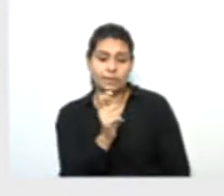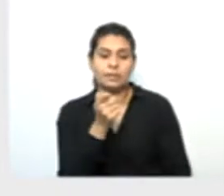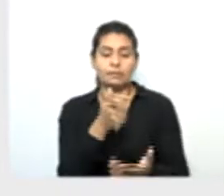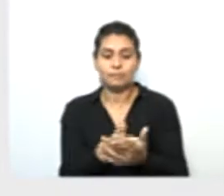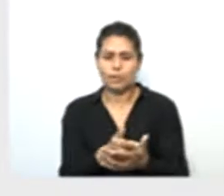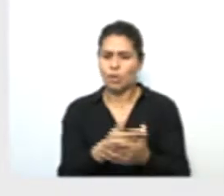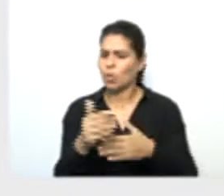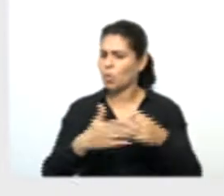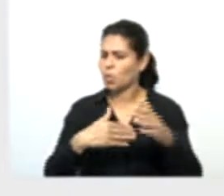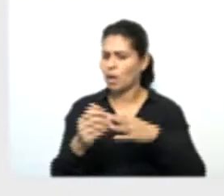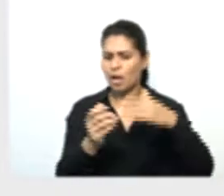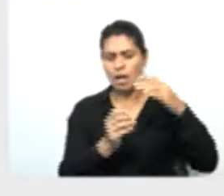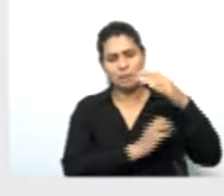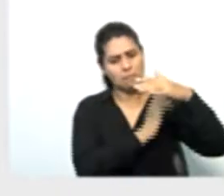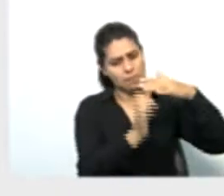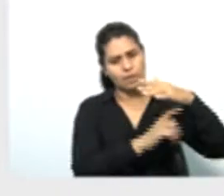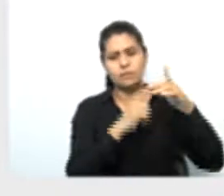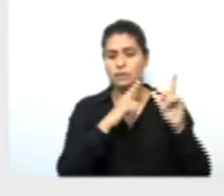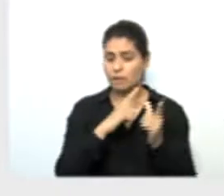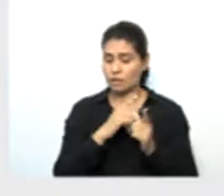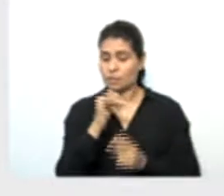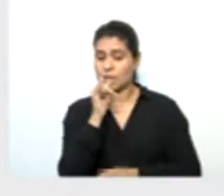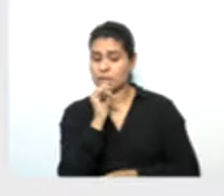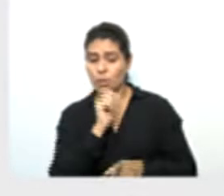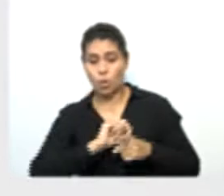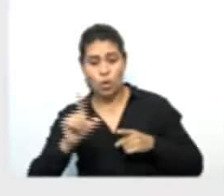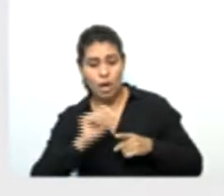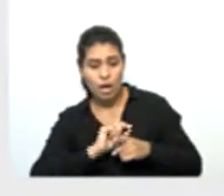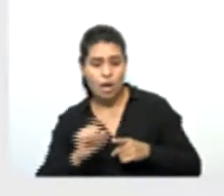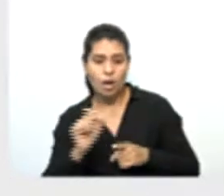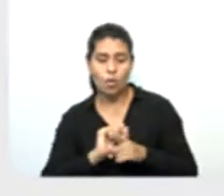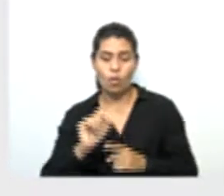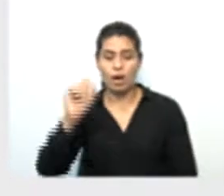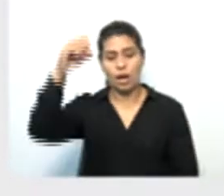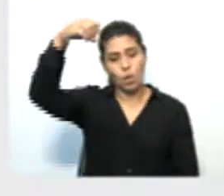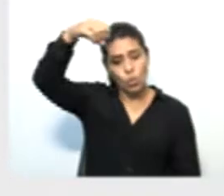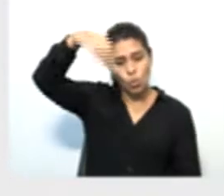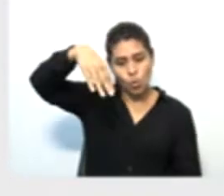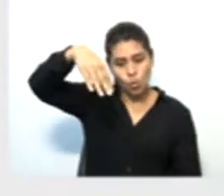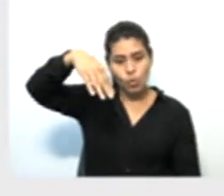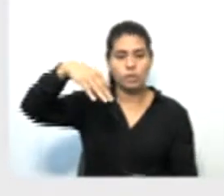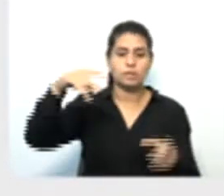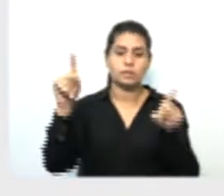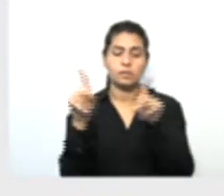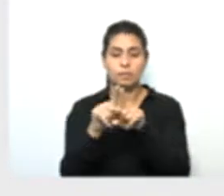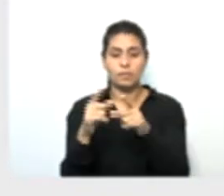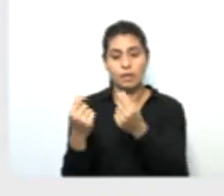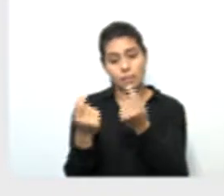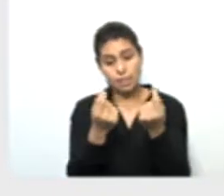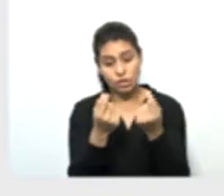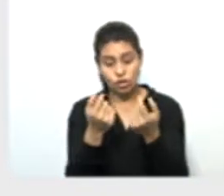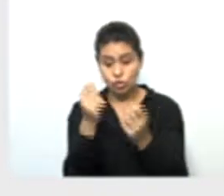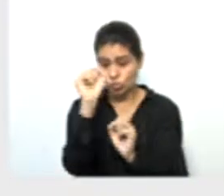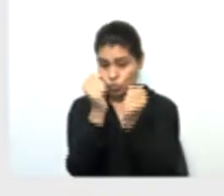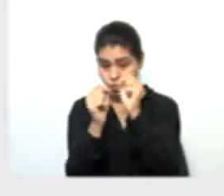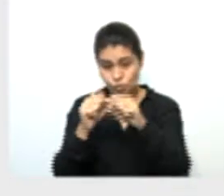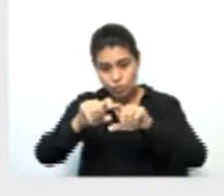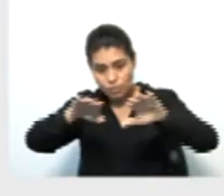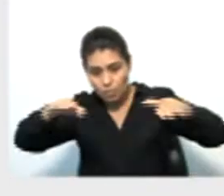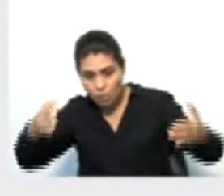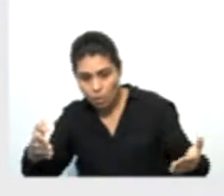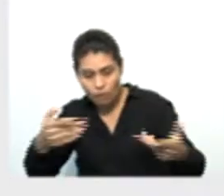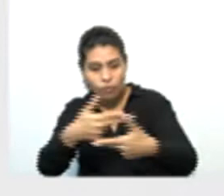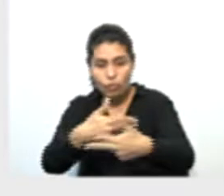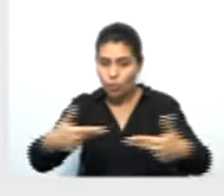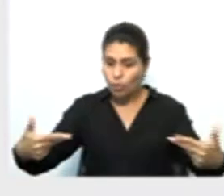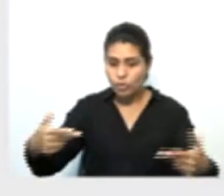Qualquer empresa tem seus custos de manutenção, que é o aluguel, e a energia elétrica, os equipamentos, a manutenção